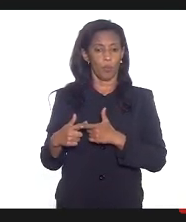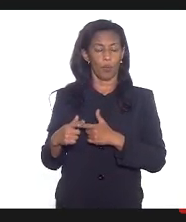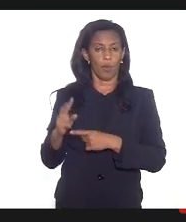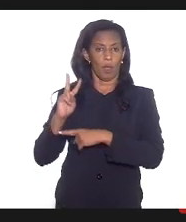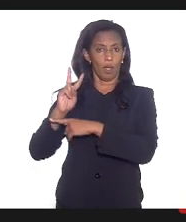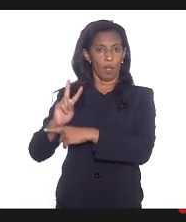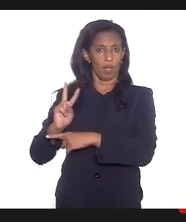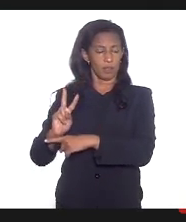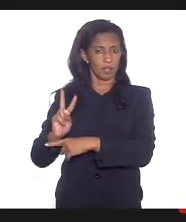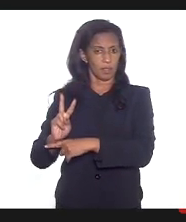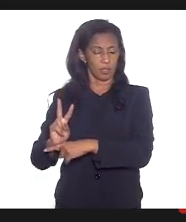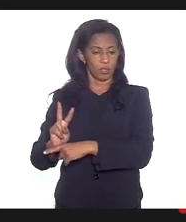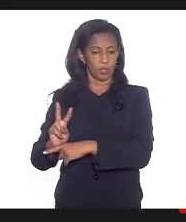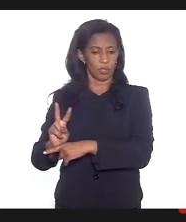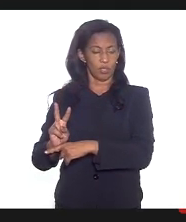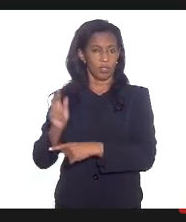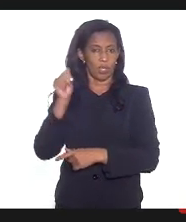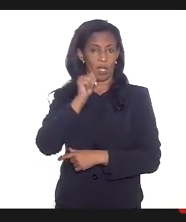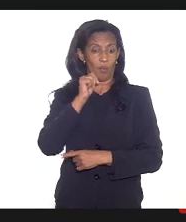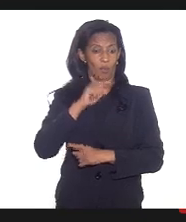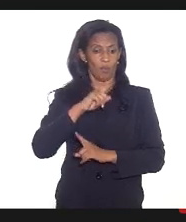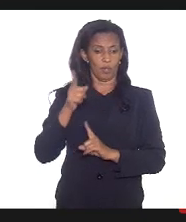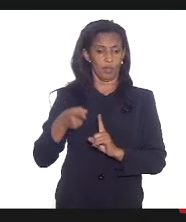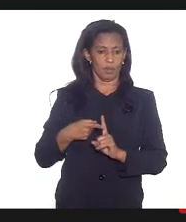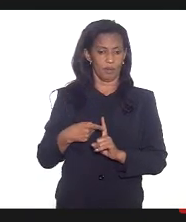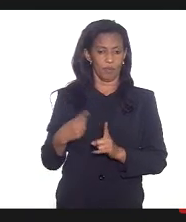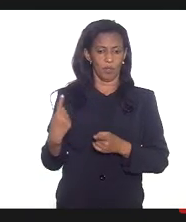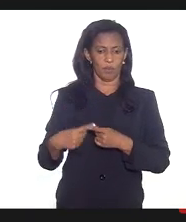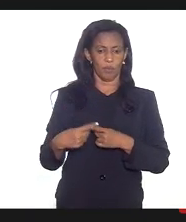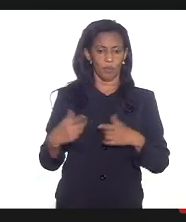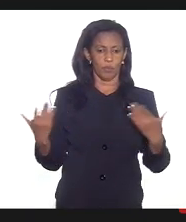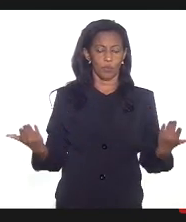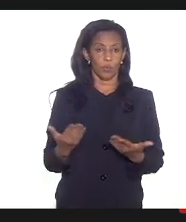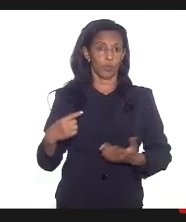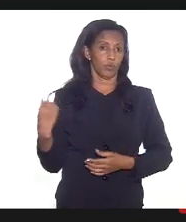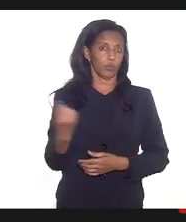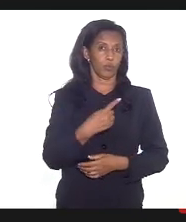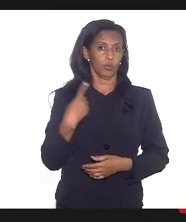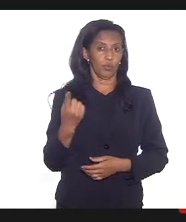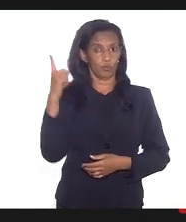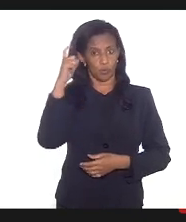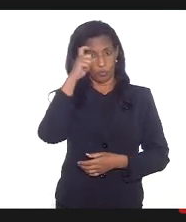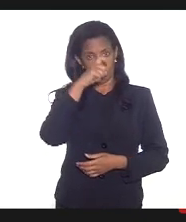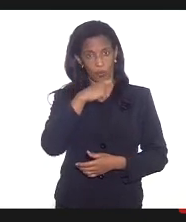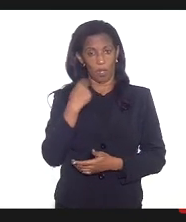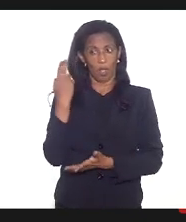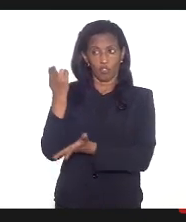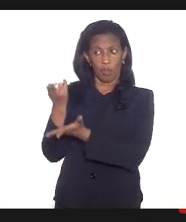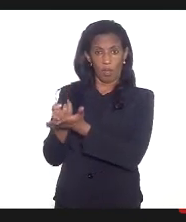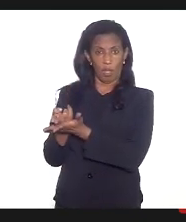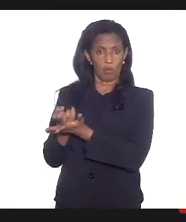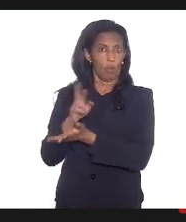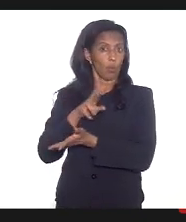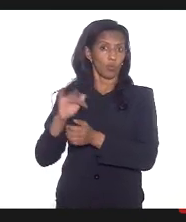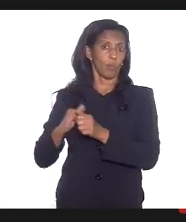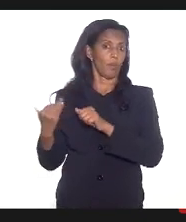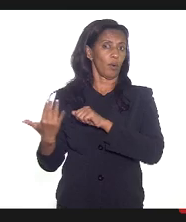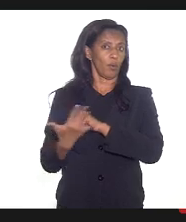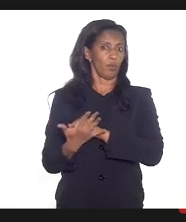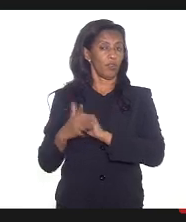assistência de alta complexidade a mulher gestante porque hoje nós temos dificuldade de leito não só para corrigir